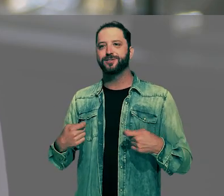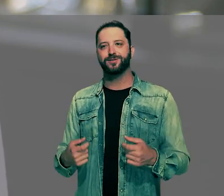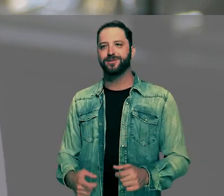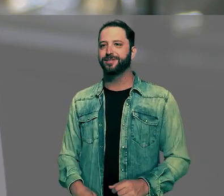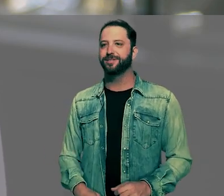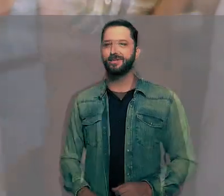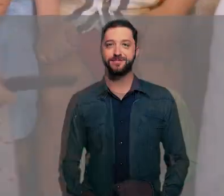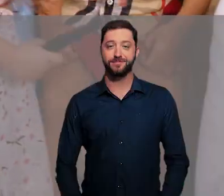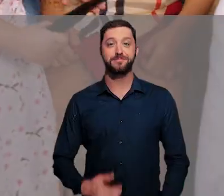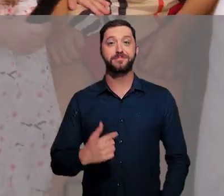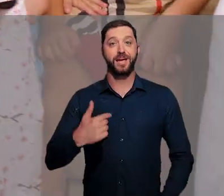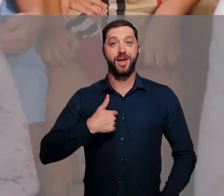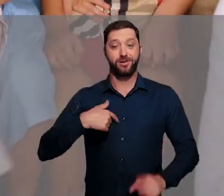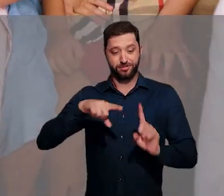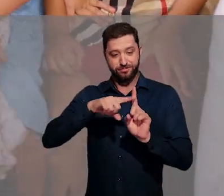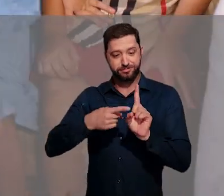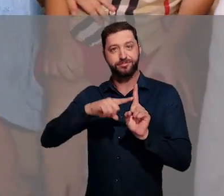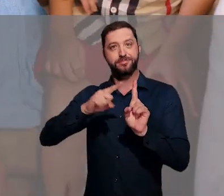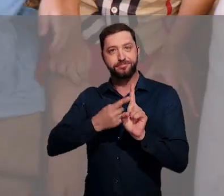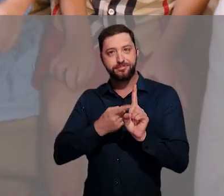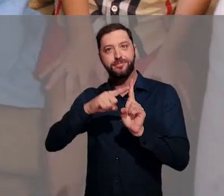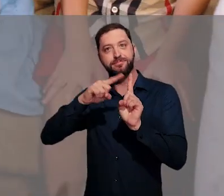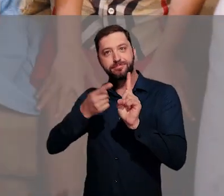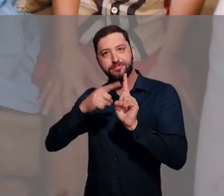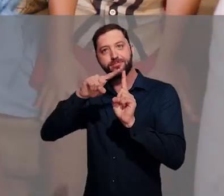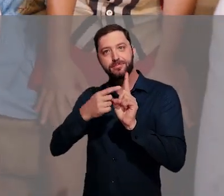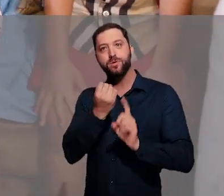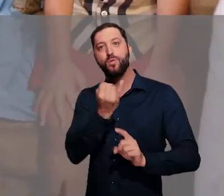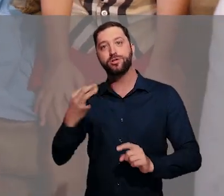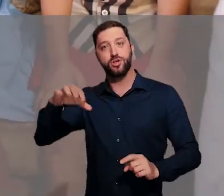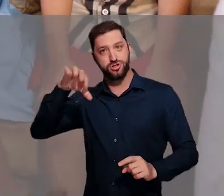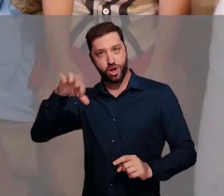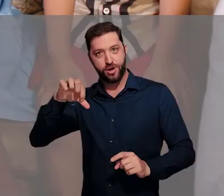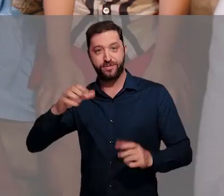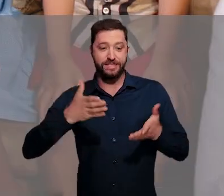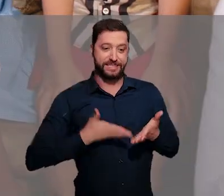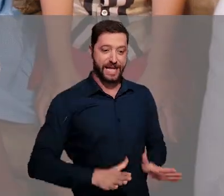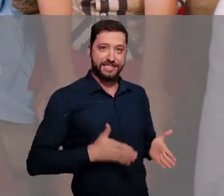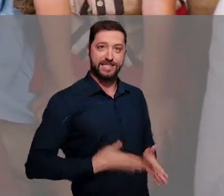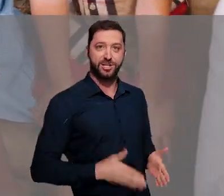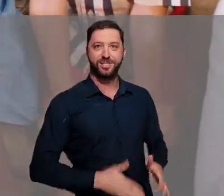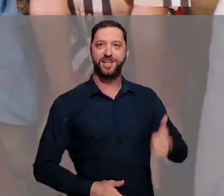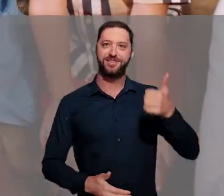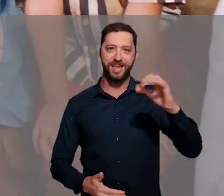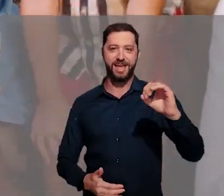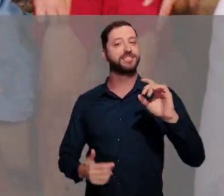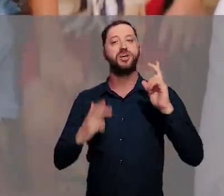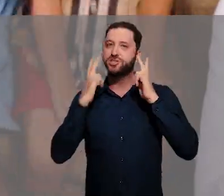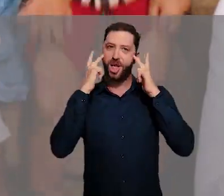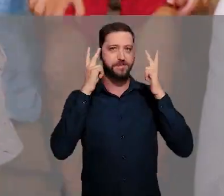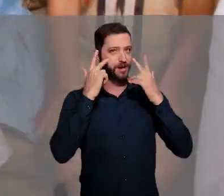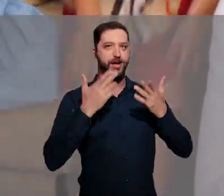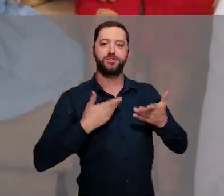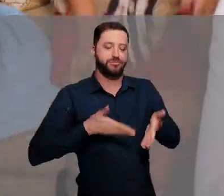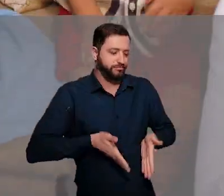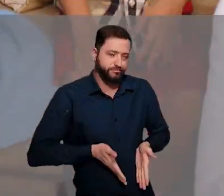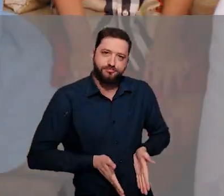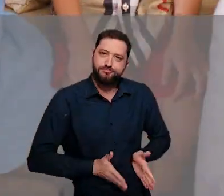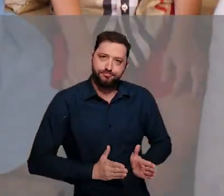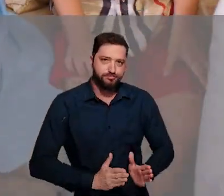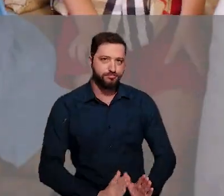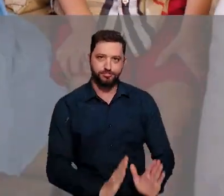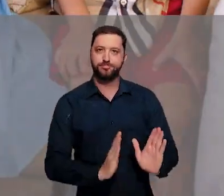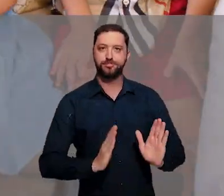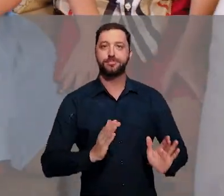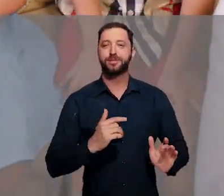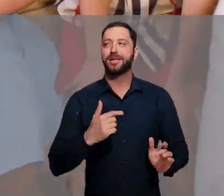uma criança. Eu tive 9 gestações e 10 partos, todos de parto normal, que foi incrível. Do primeiro